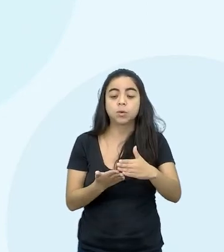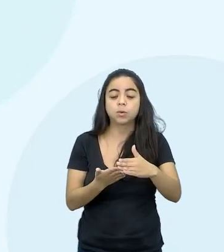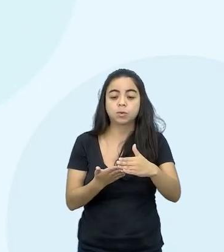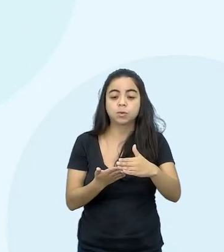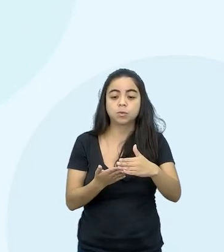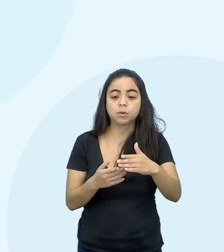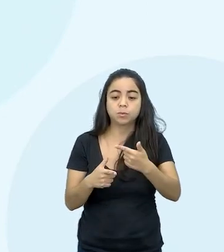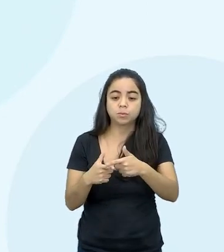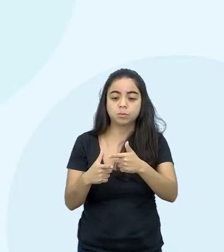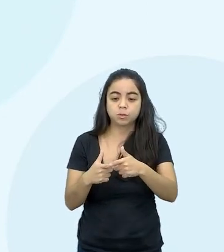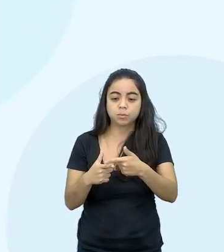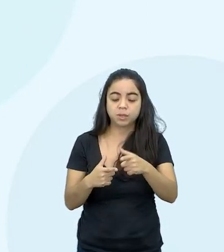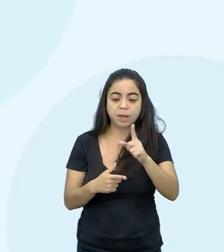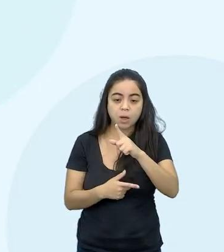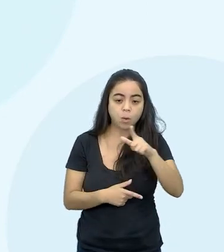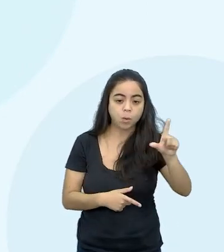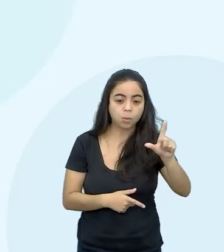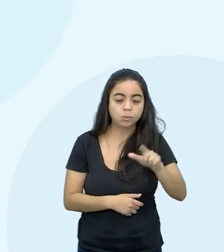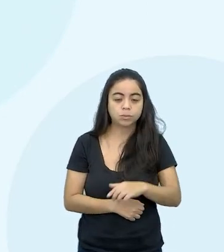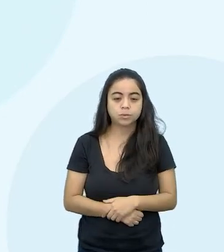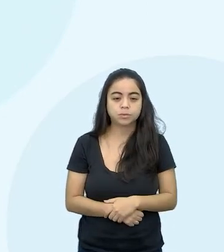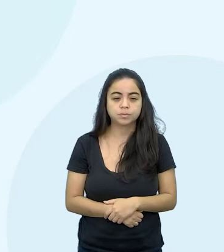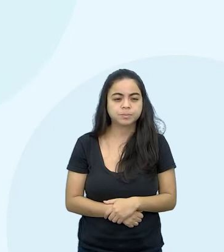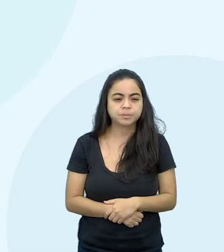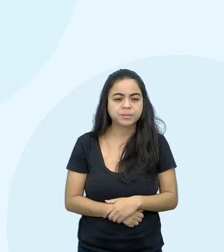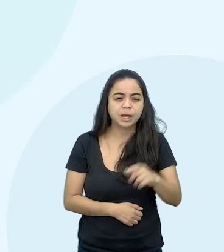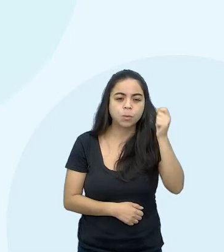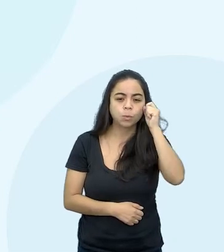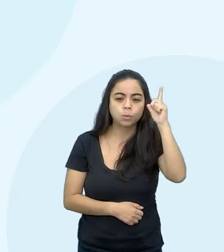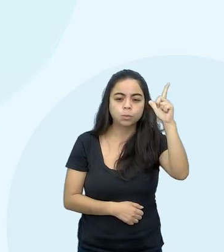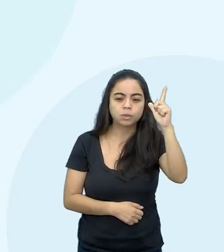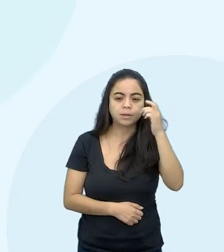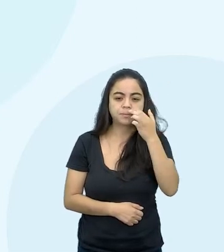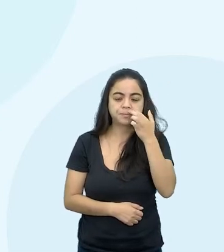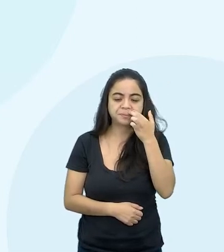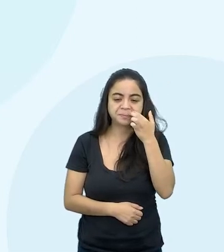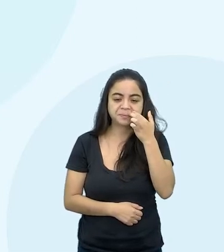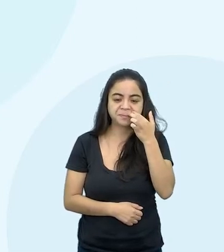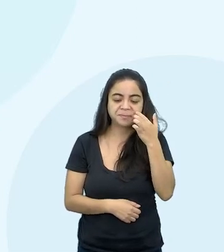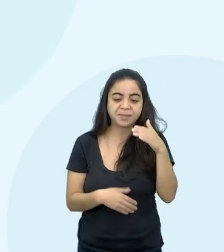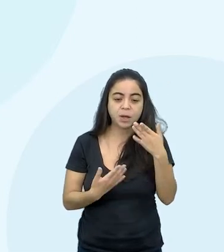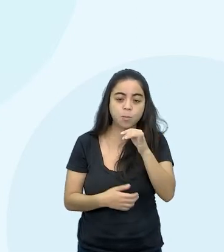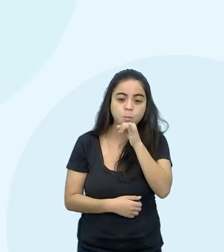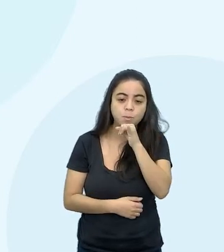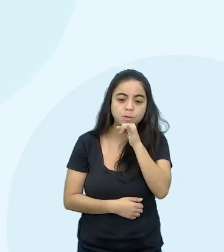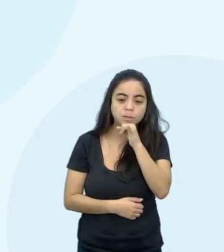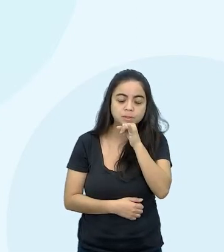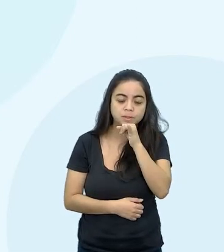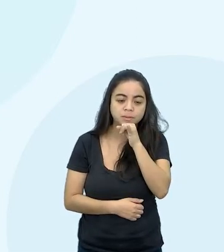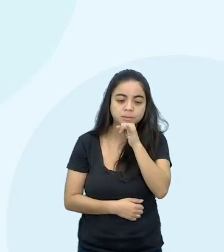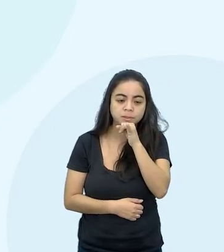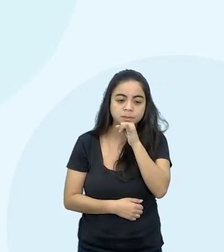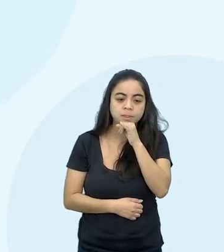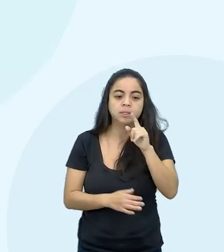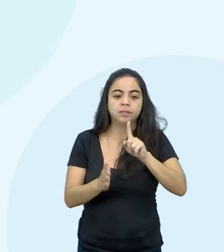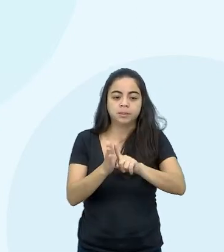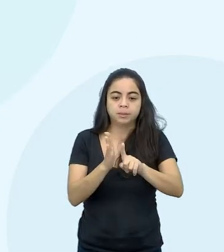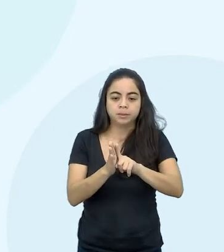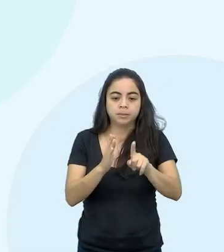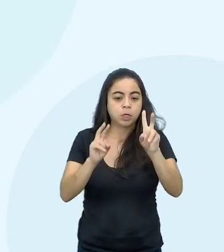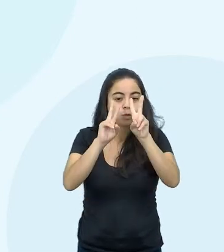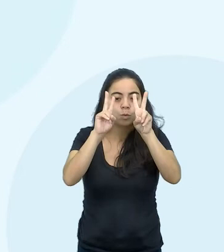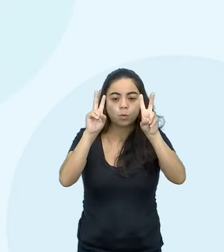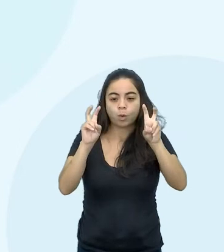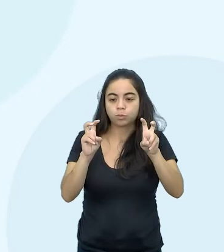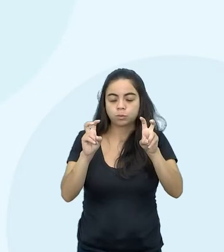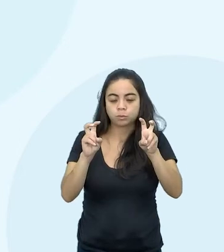um outro problema, que é o cultural, né? A gente estava, pelo menos na pergunta, falando